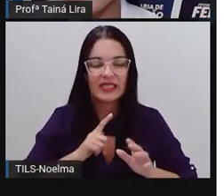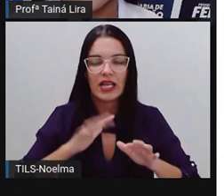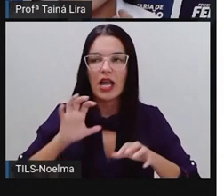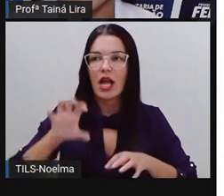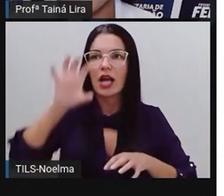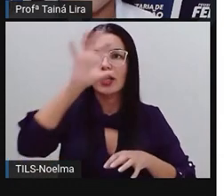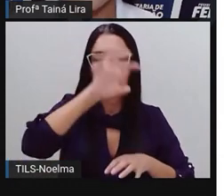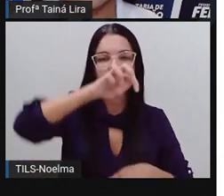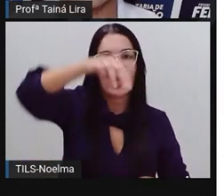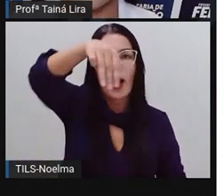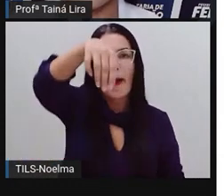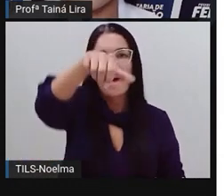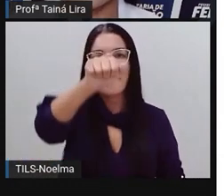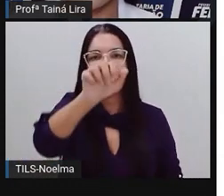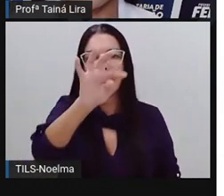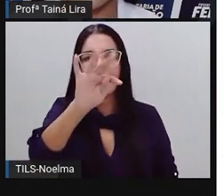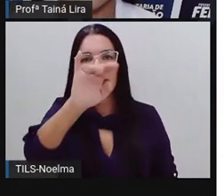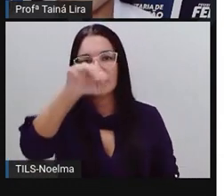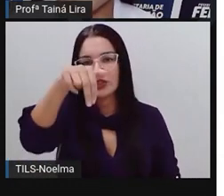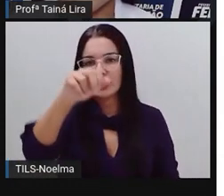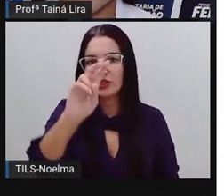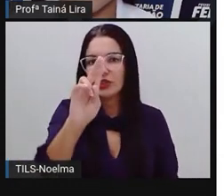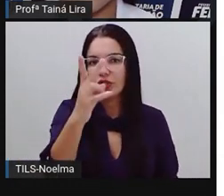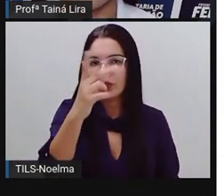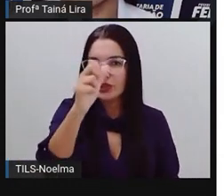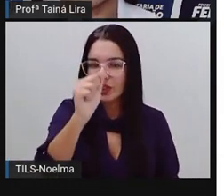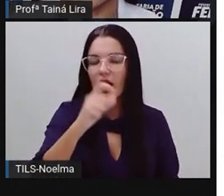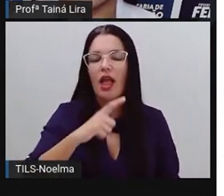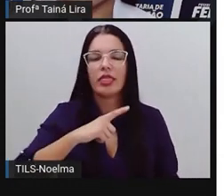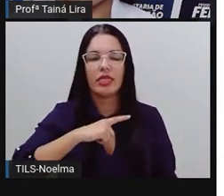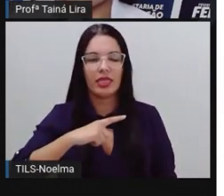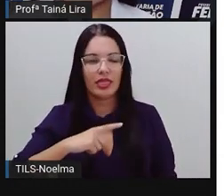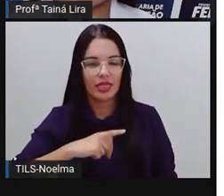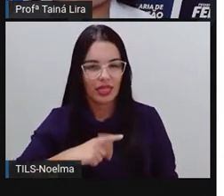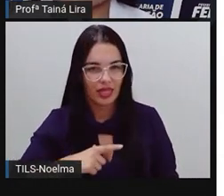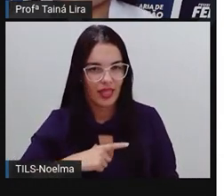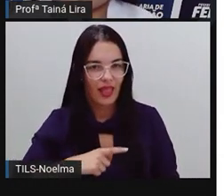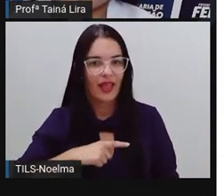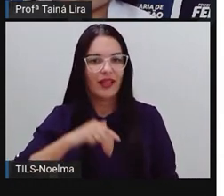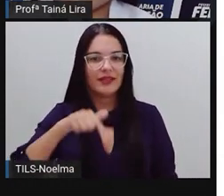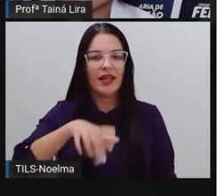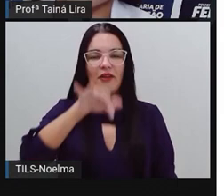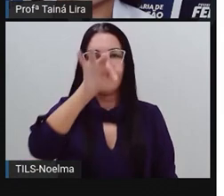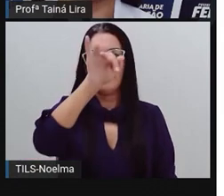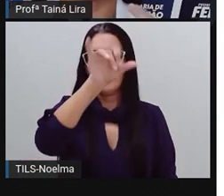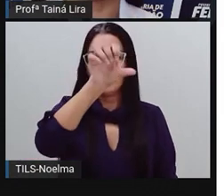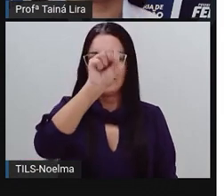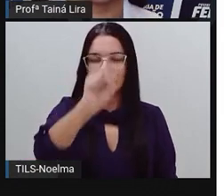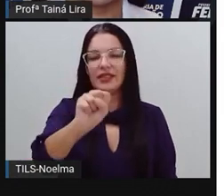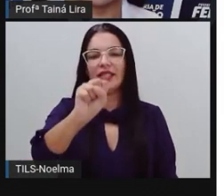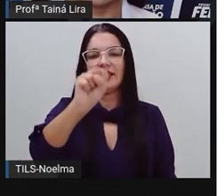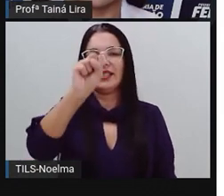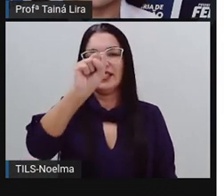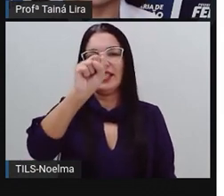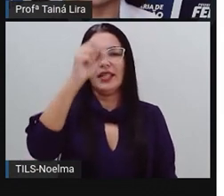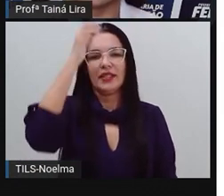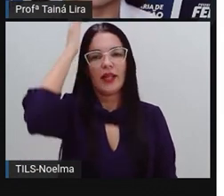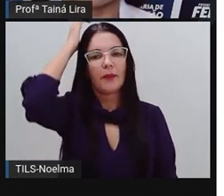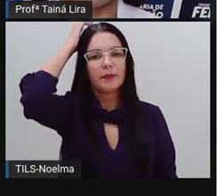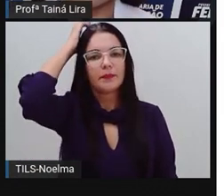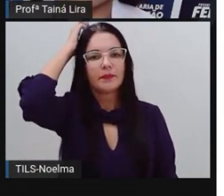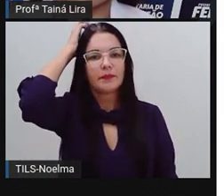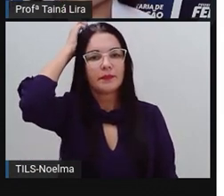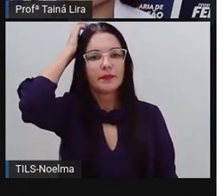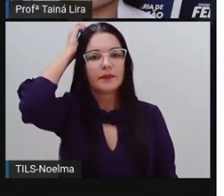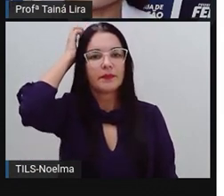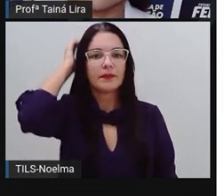Matinha né que até hoje a gente tem aí o quilombo remanescente de Matinha dos Pretos é a